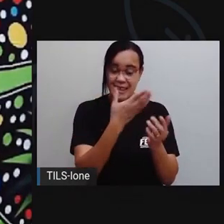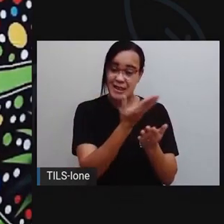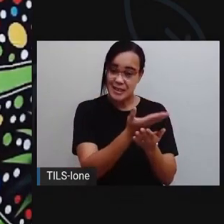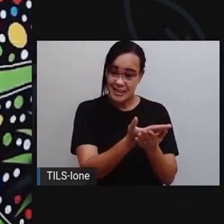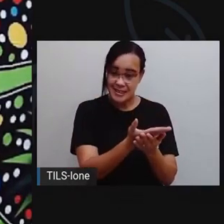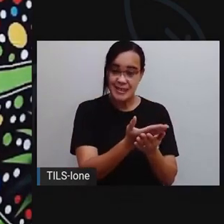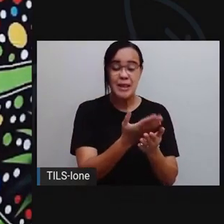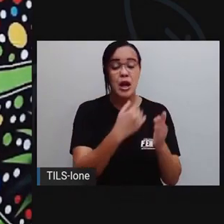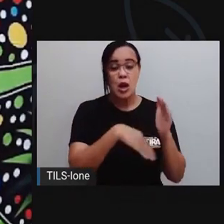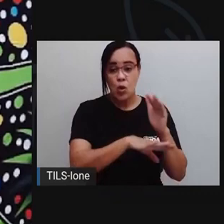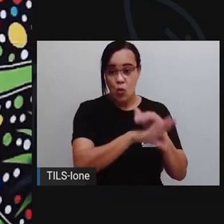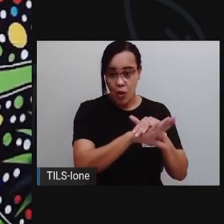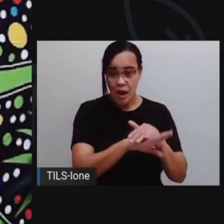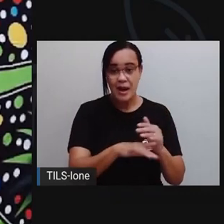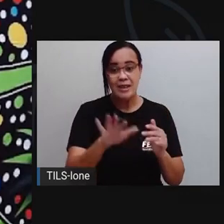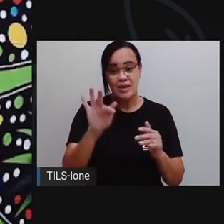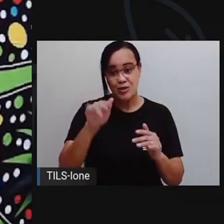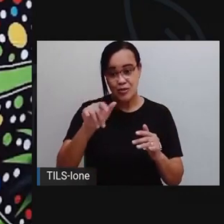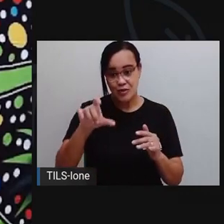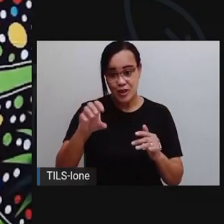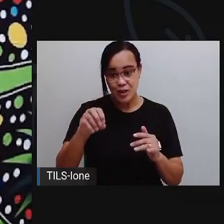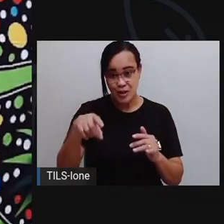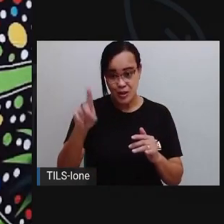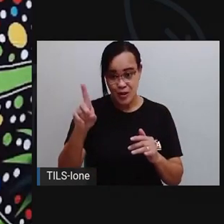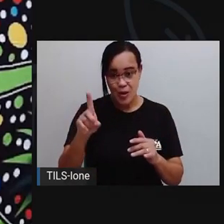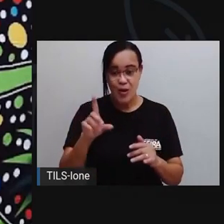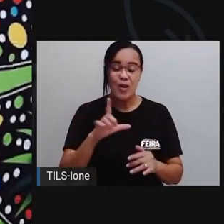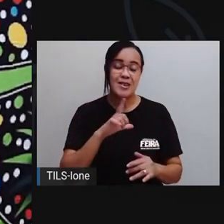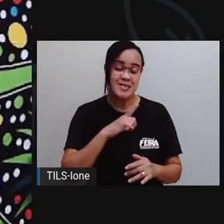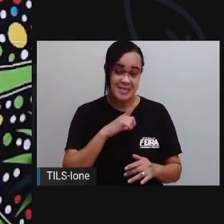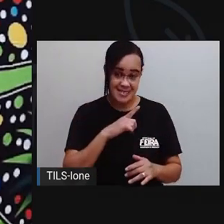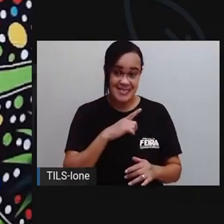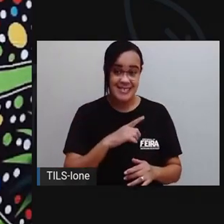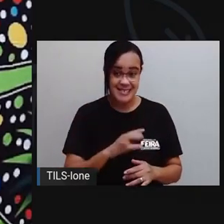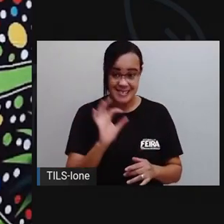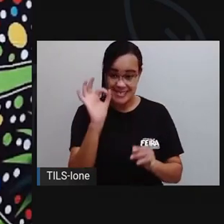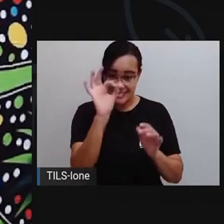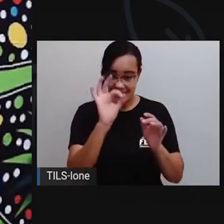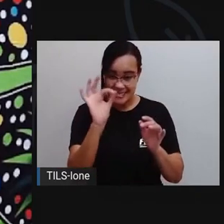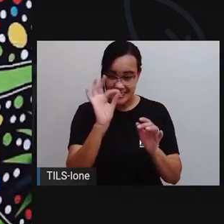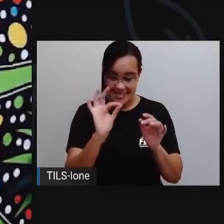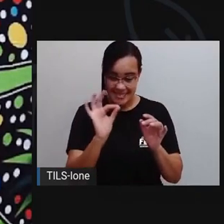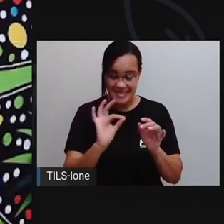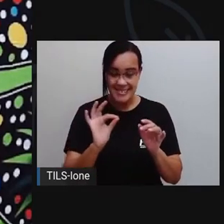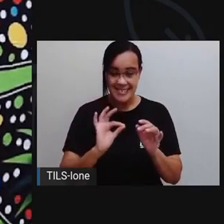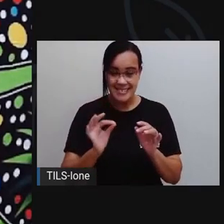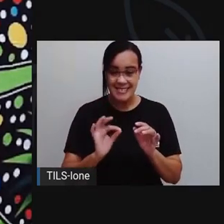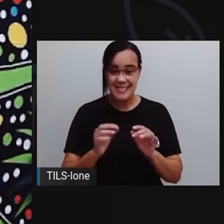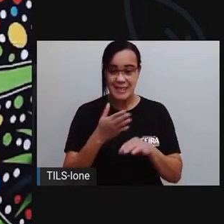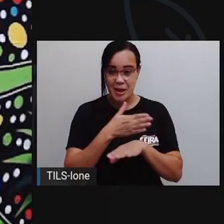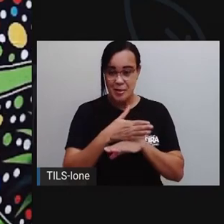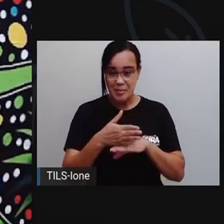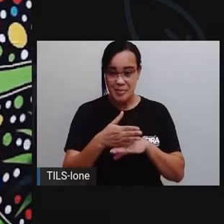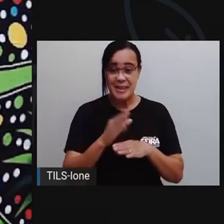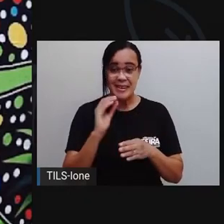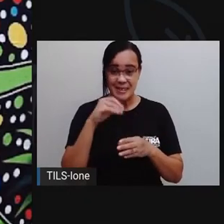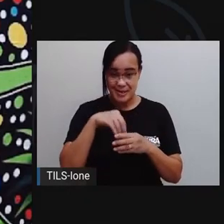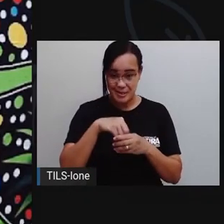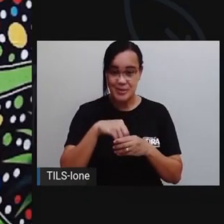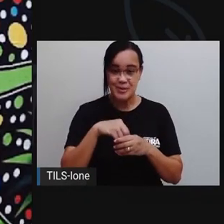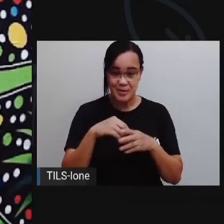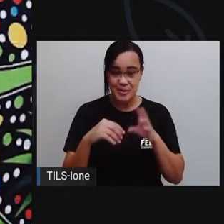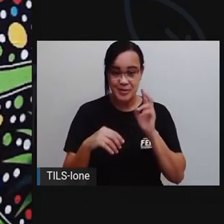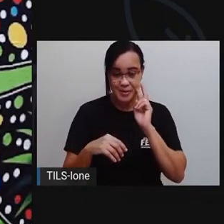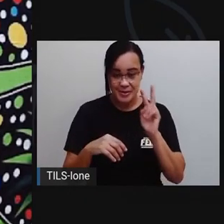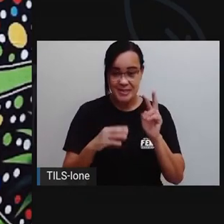desse filó e ele tem umas pedrinhas, umas gotinhas de cristal, vamos dizer assim, né, dá esse brilhinho, tá vendo? A